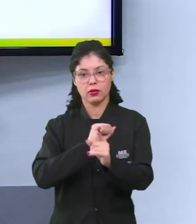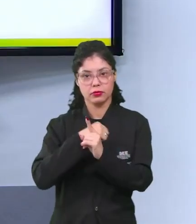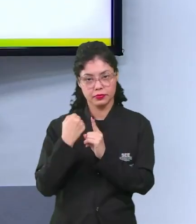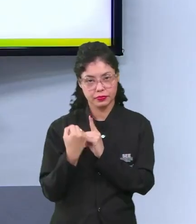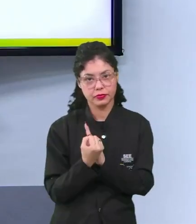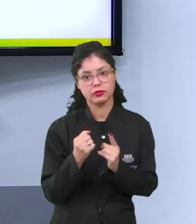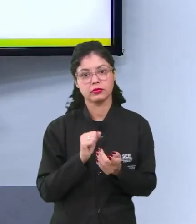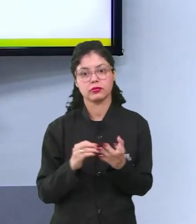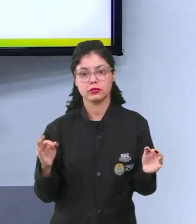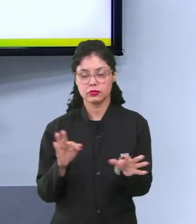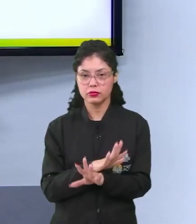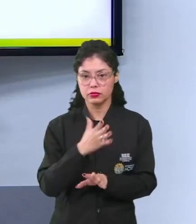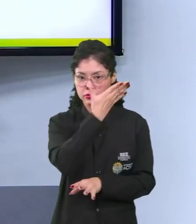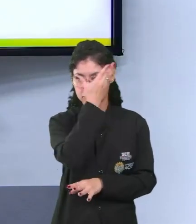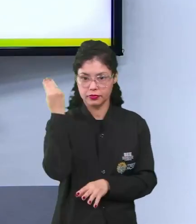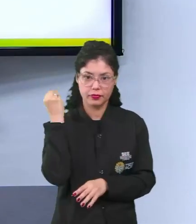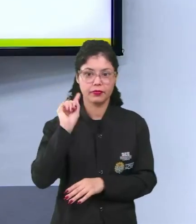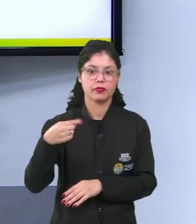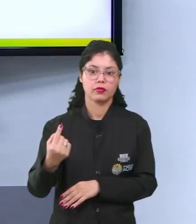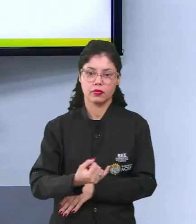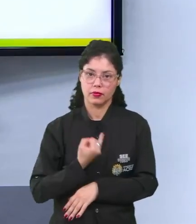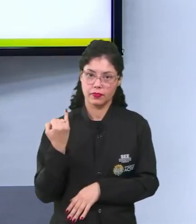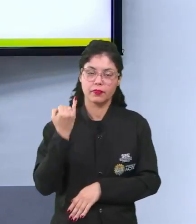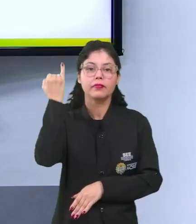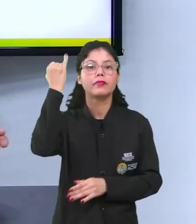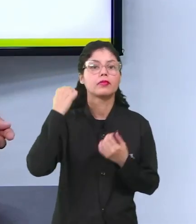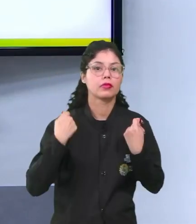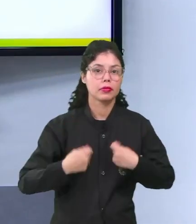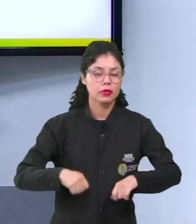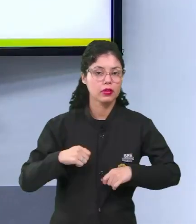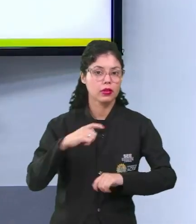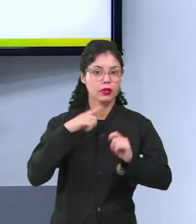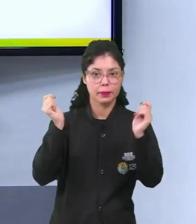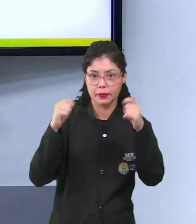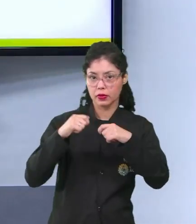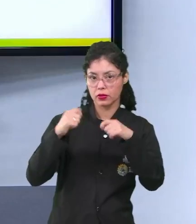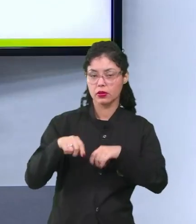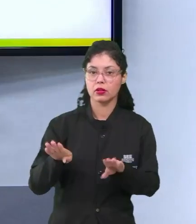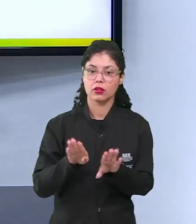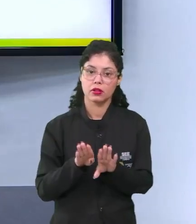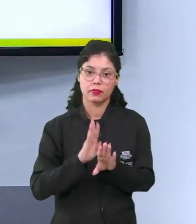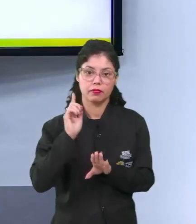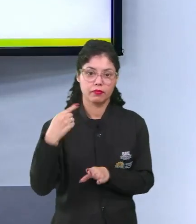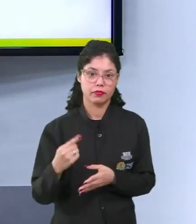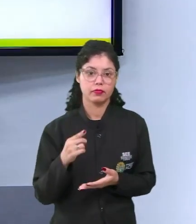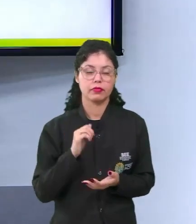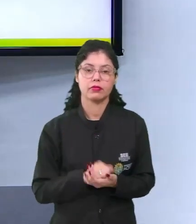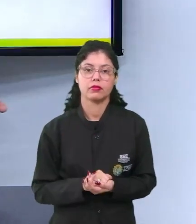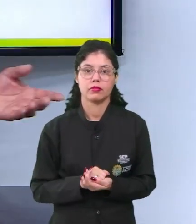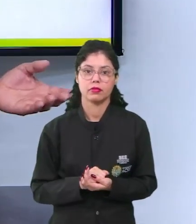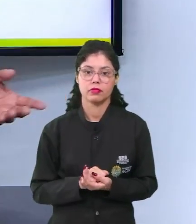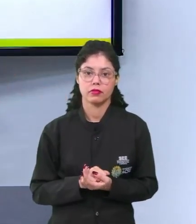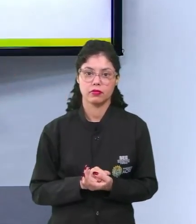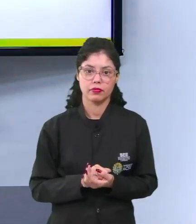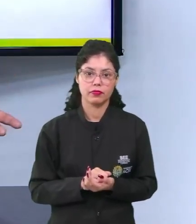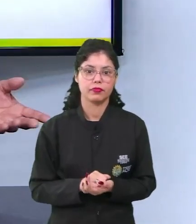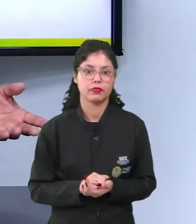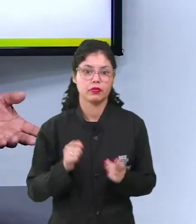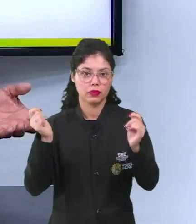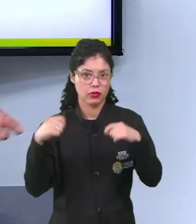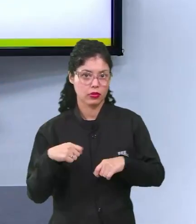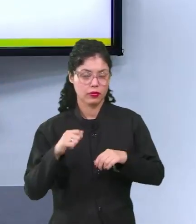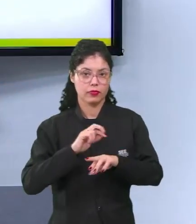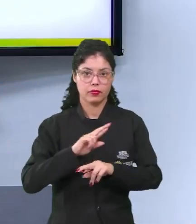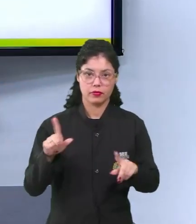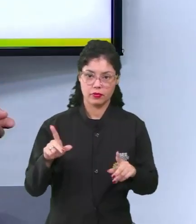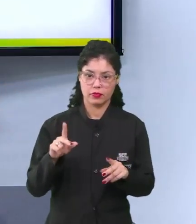sociedade e acaba esquecendo aquilo que realmente ele pode possuir e aquilo que ele está possuindo de